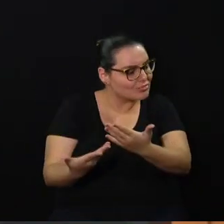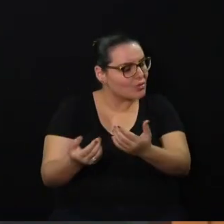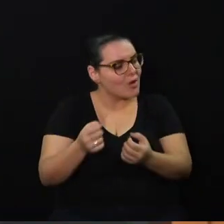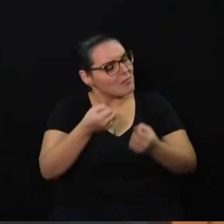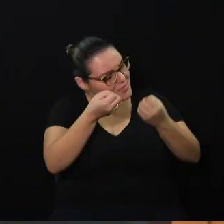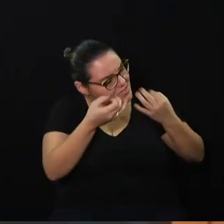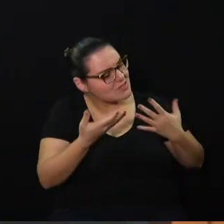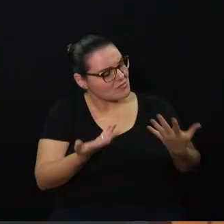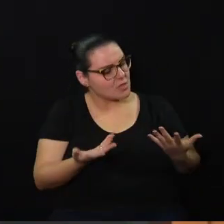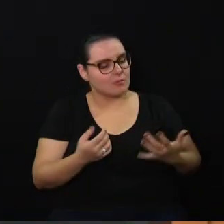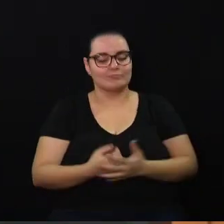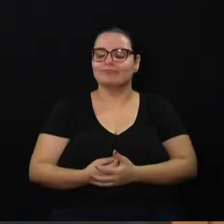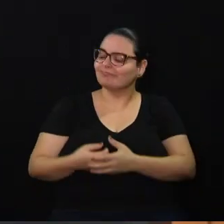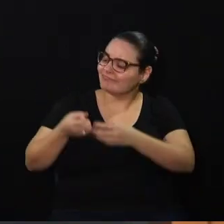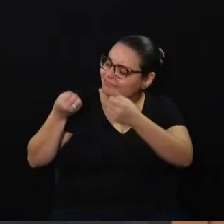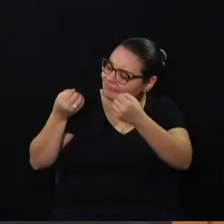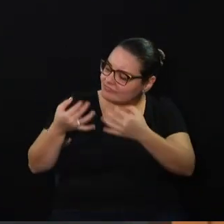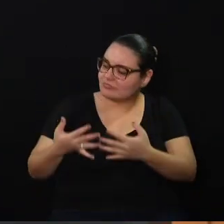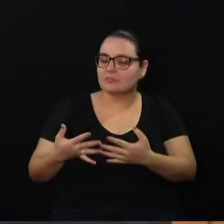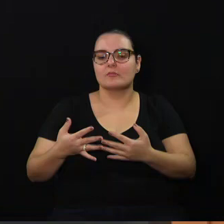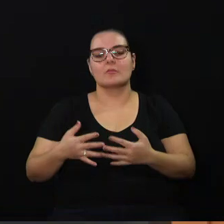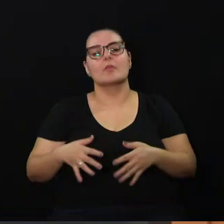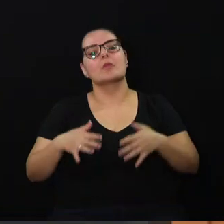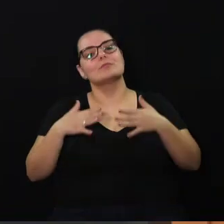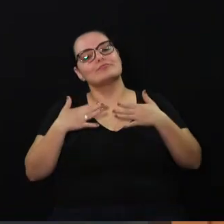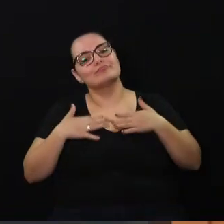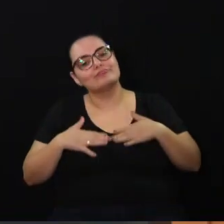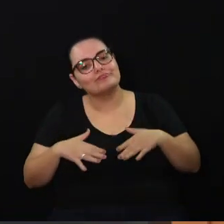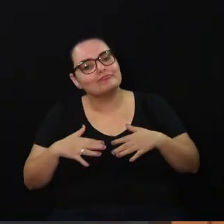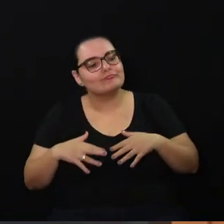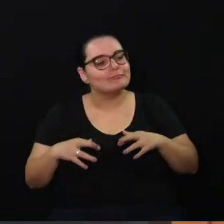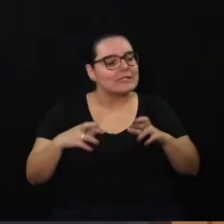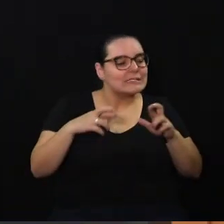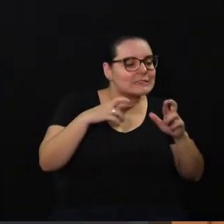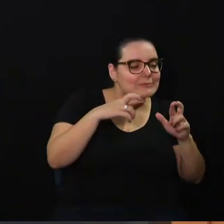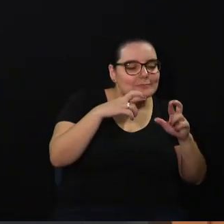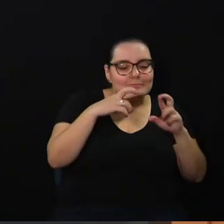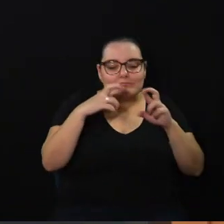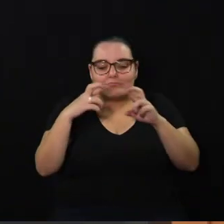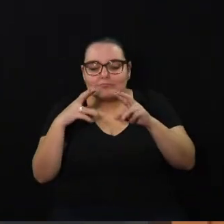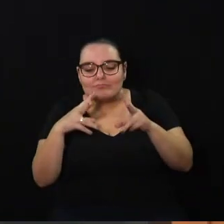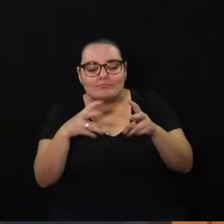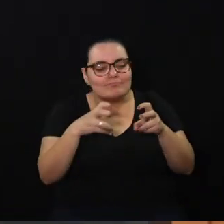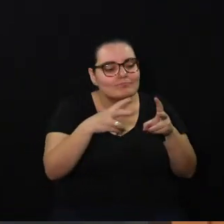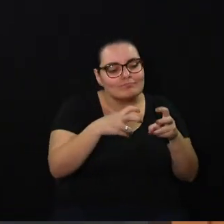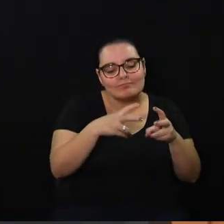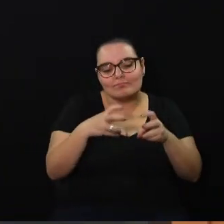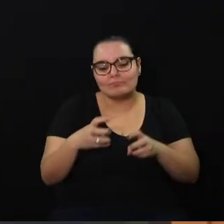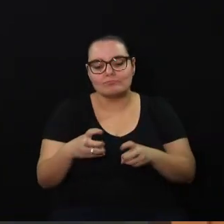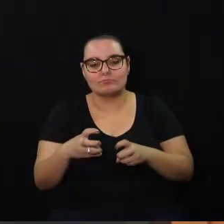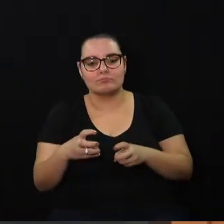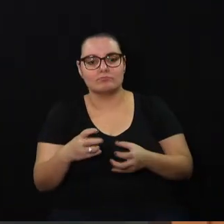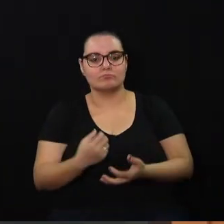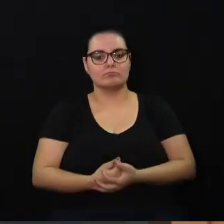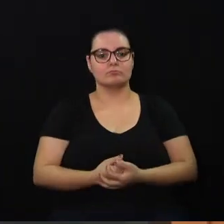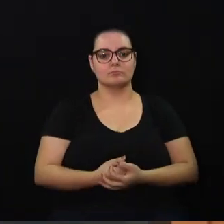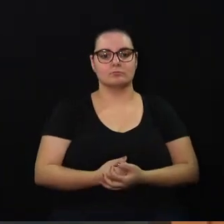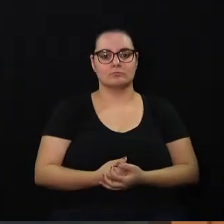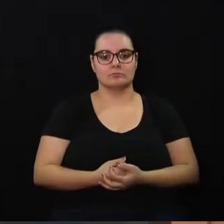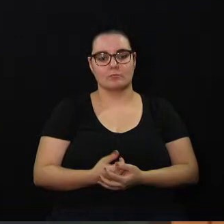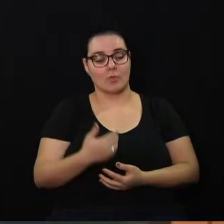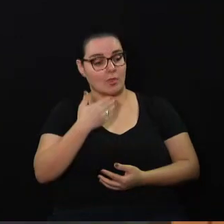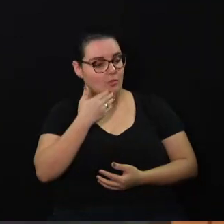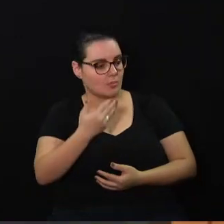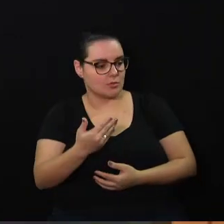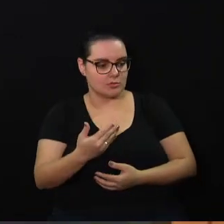e depois pacientemente observou os comportamentos dele pediu uma série de